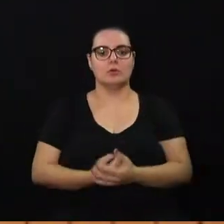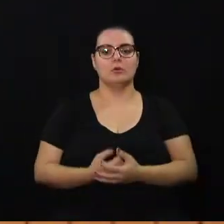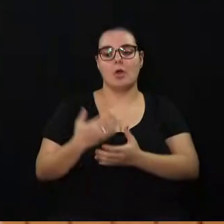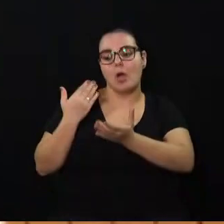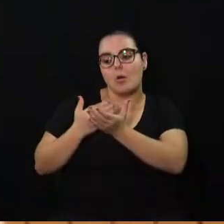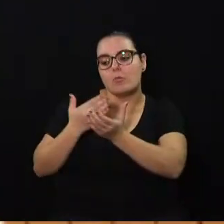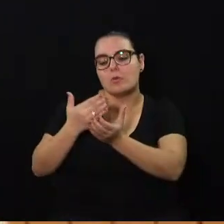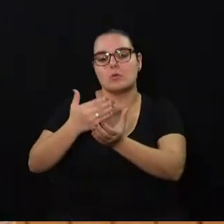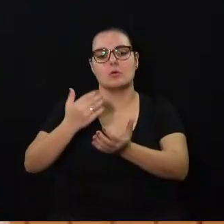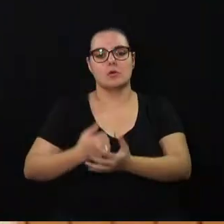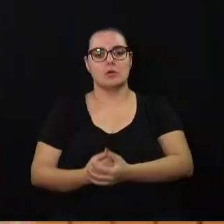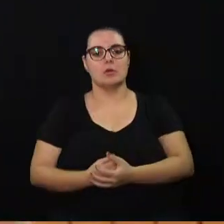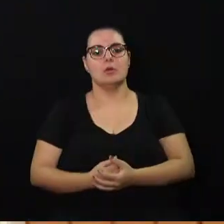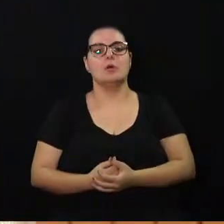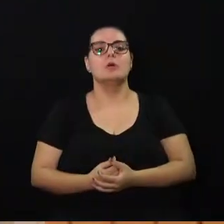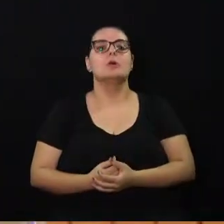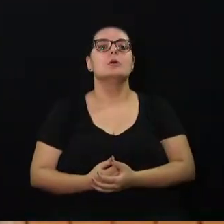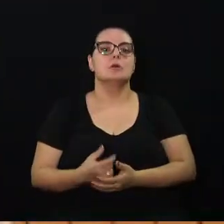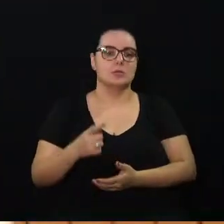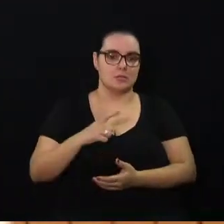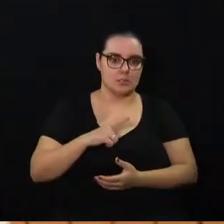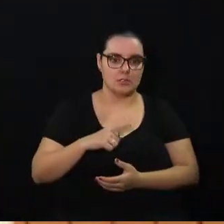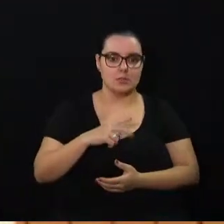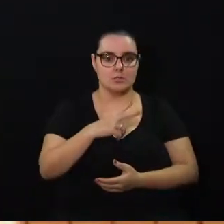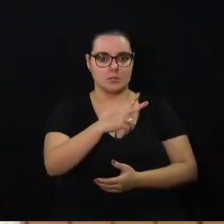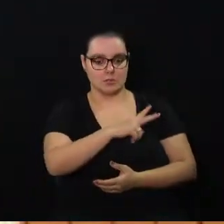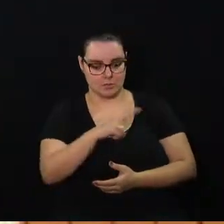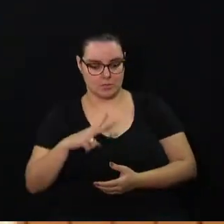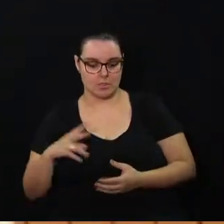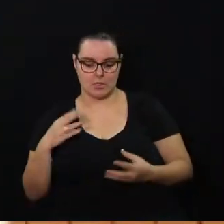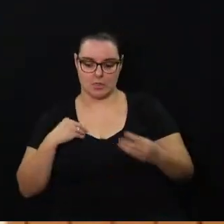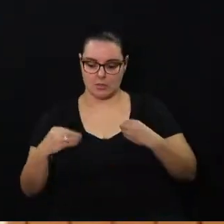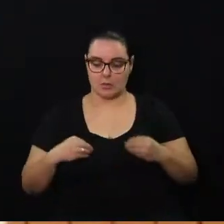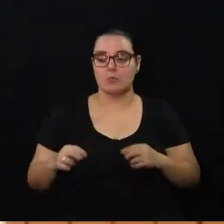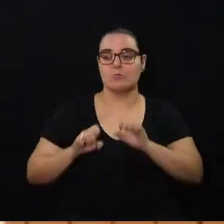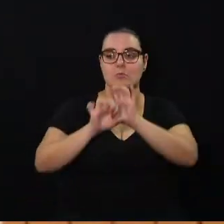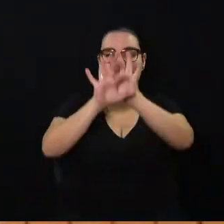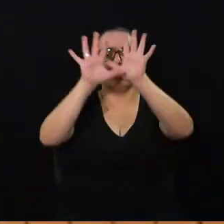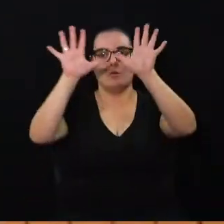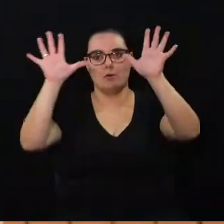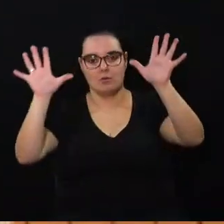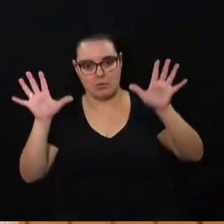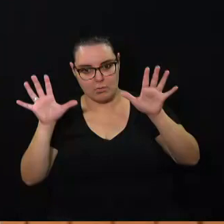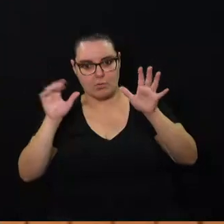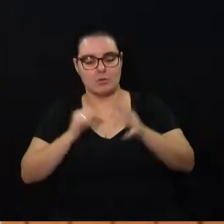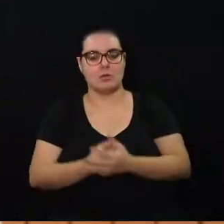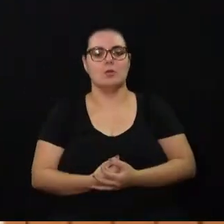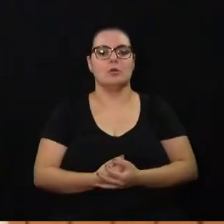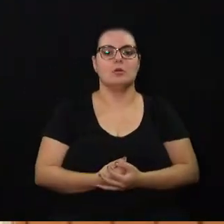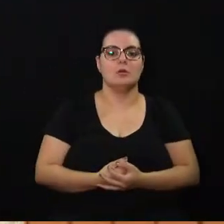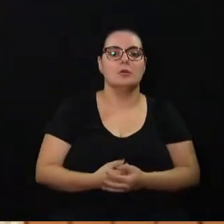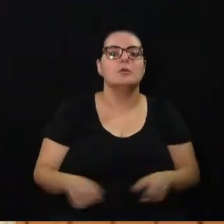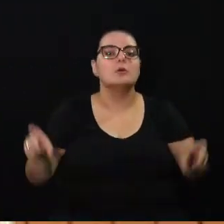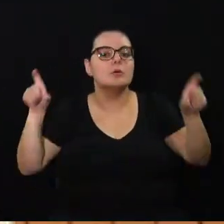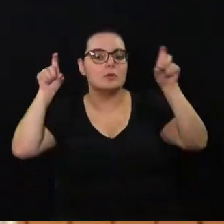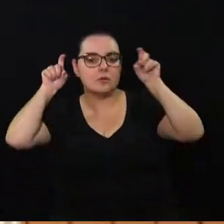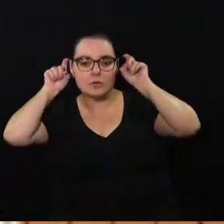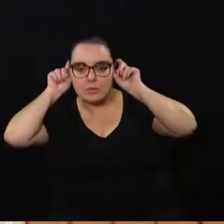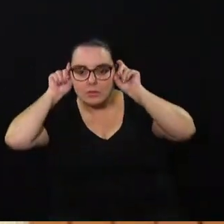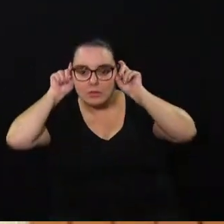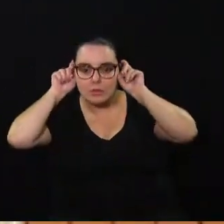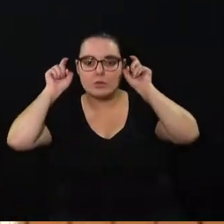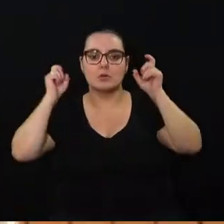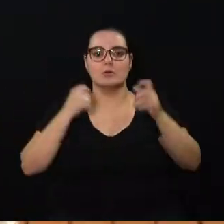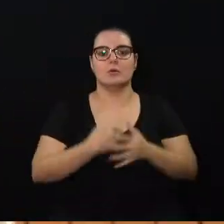então tudo isso tem esses têm exames que possam se podem clarear se isso é um problema de aparelho auditivo é um par é